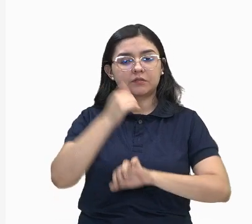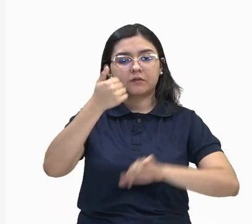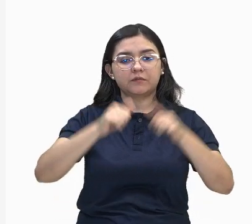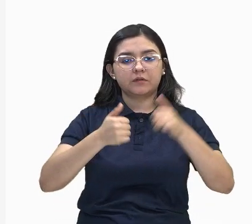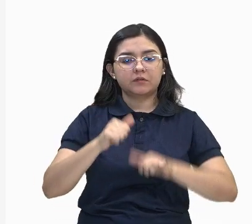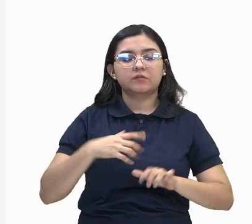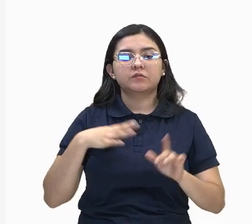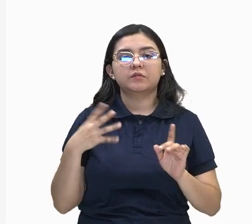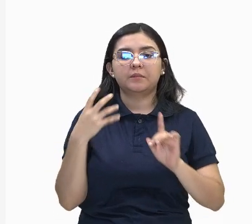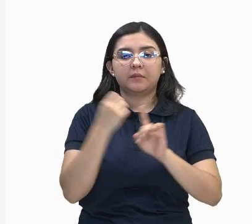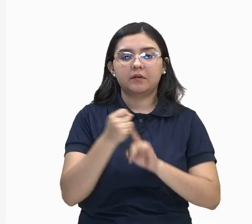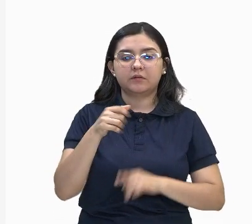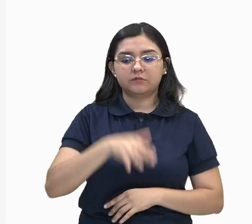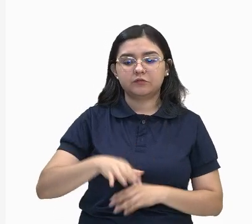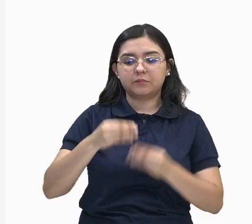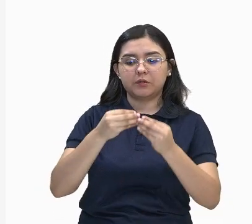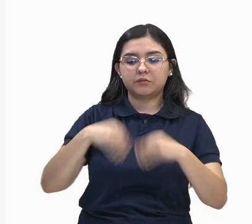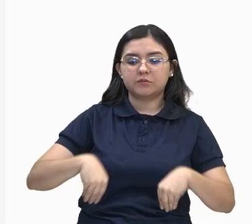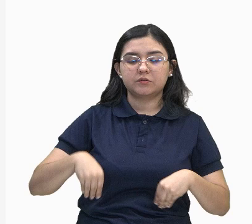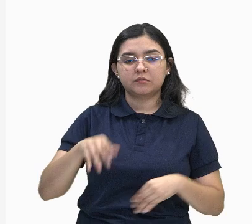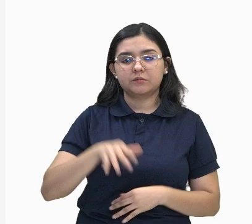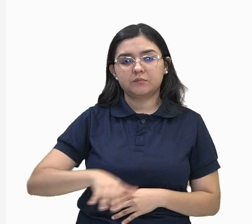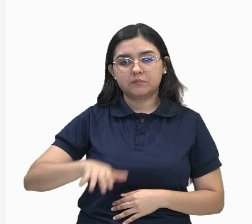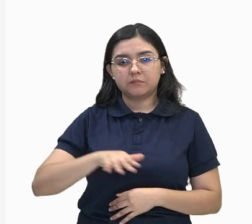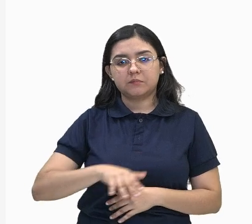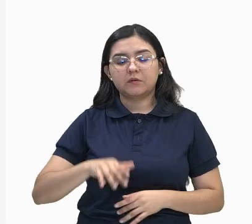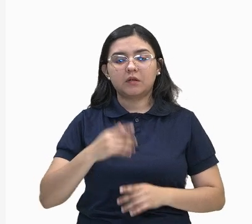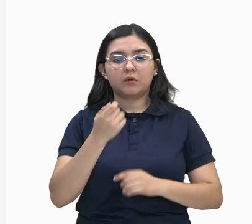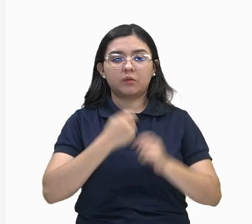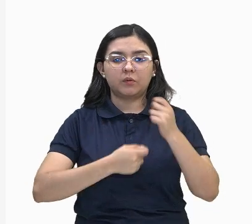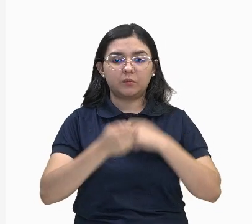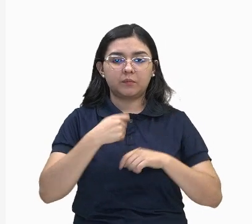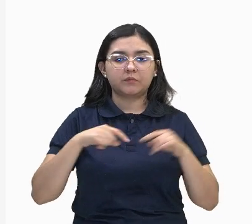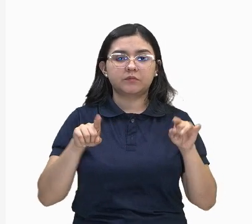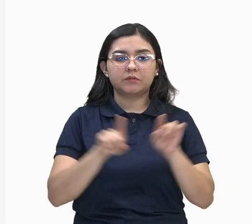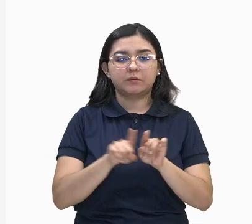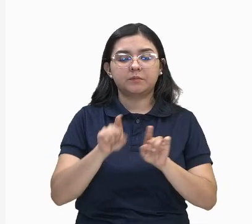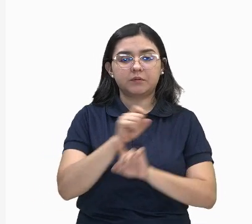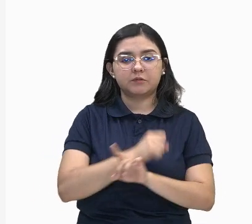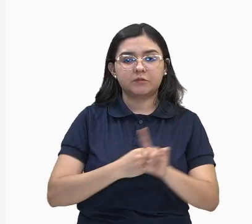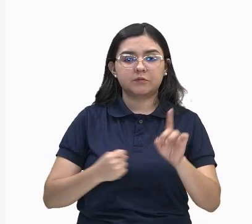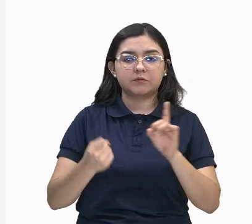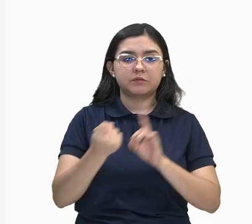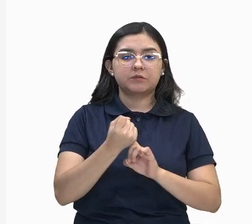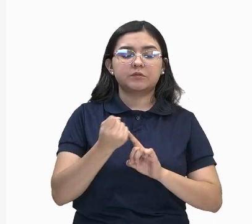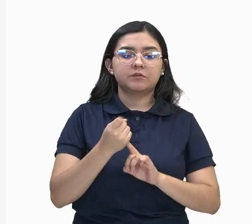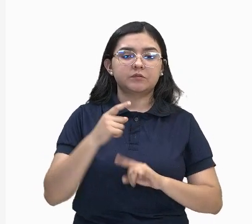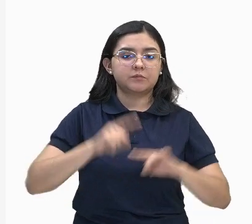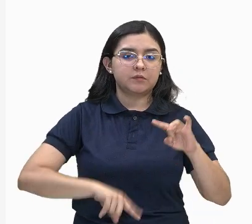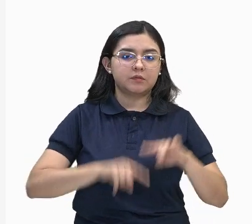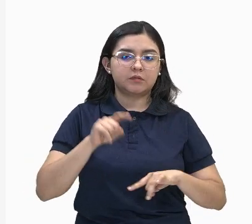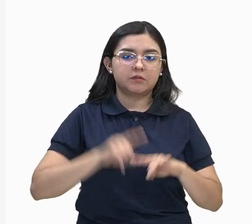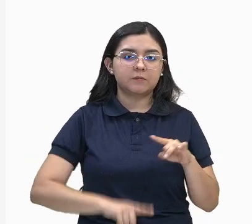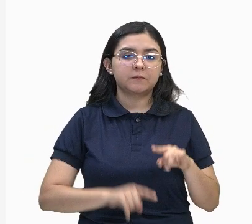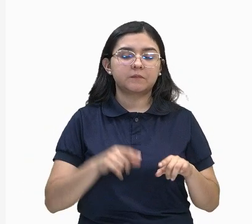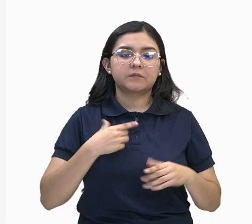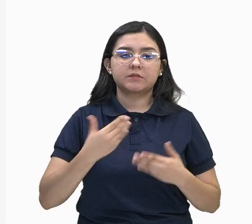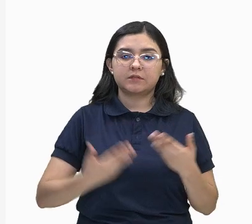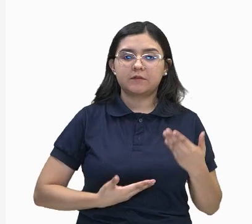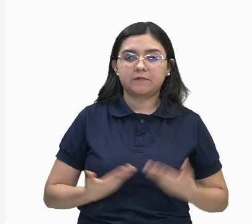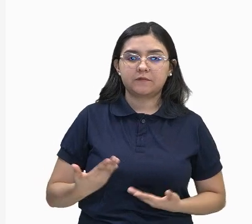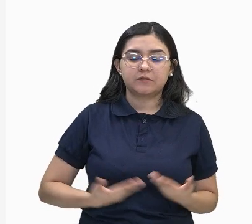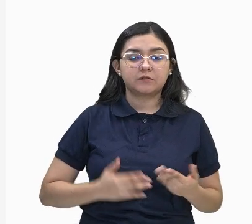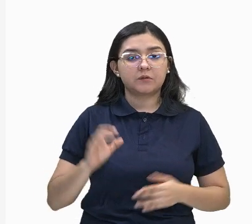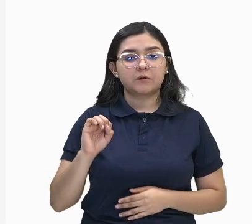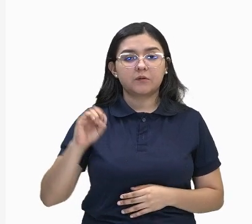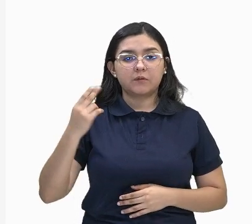os impactos ambientais, econômicos e sociais de um produto, serviço